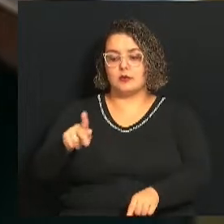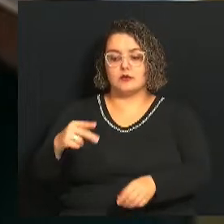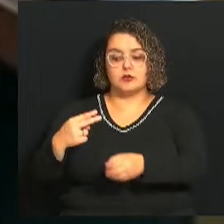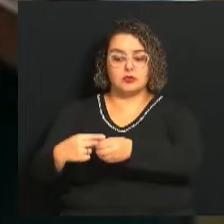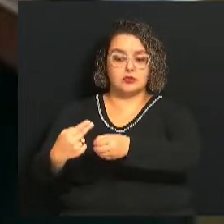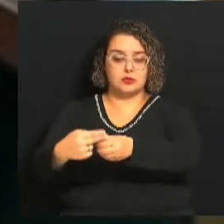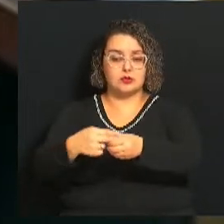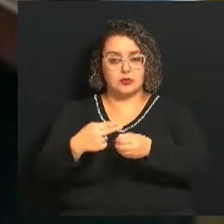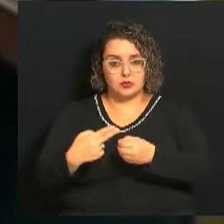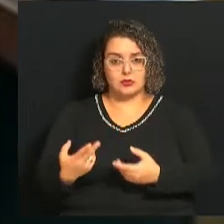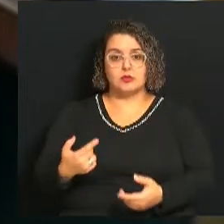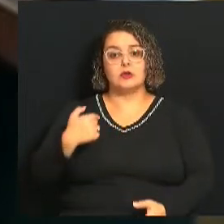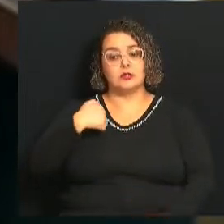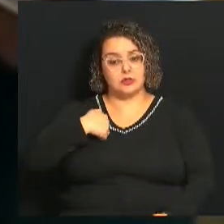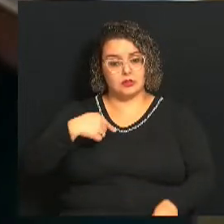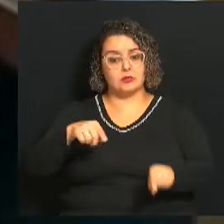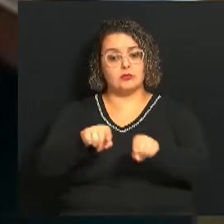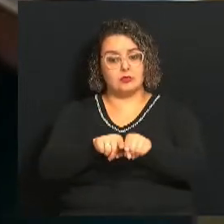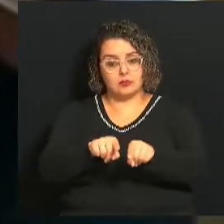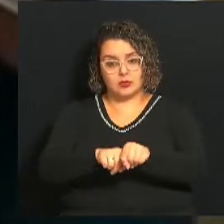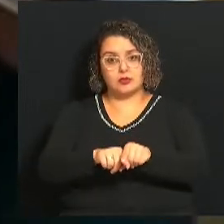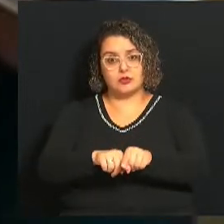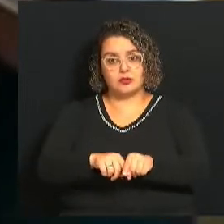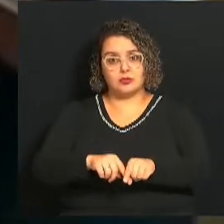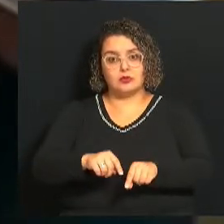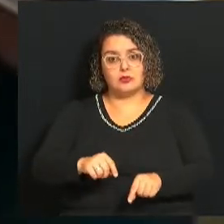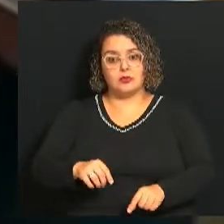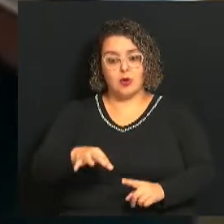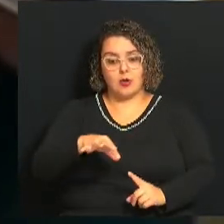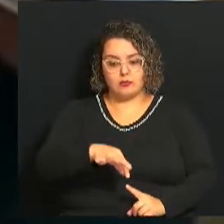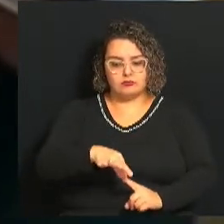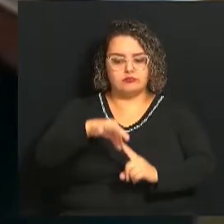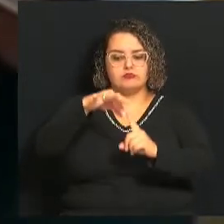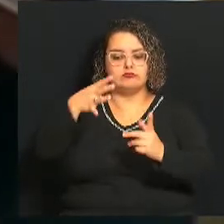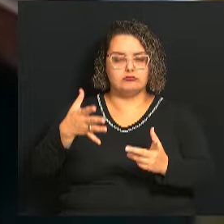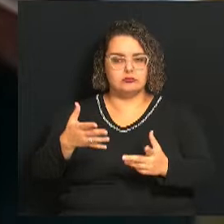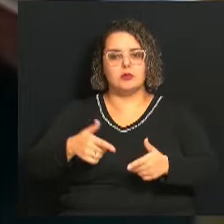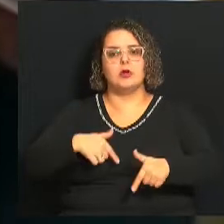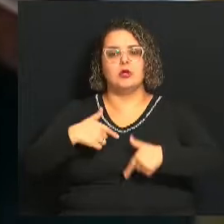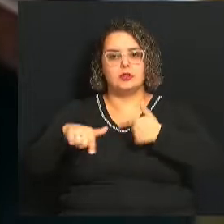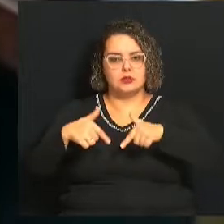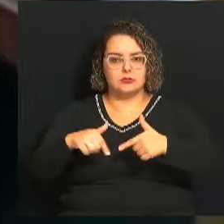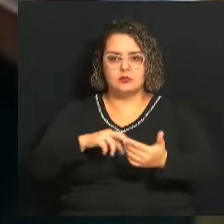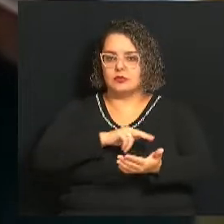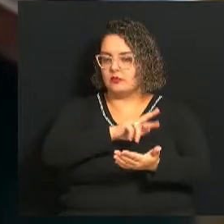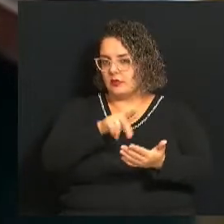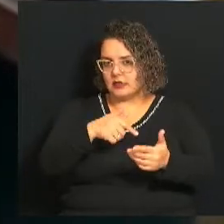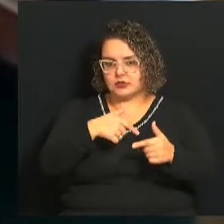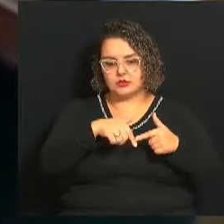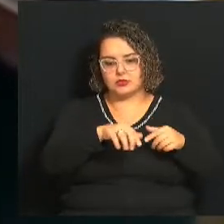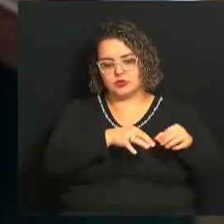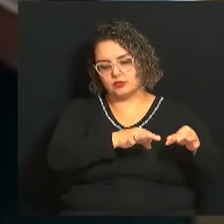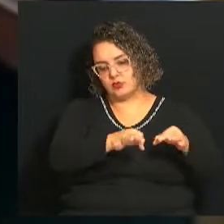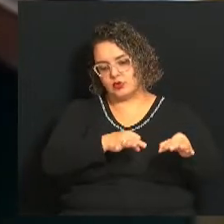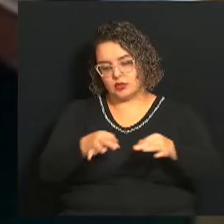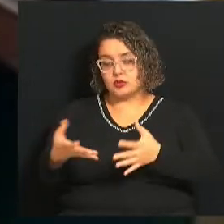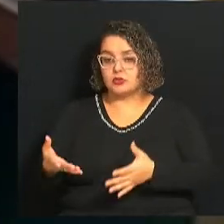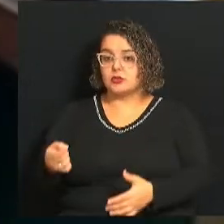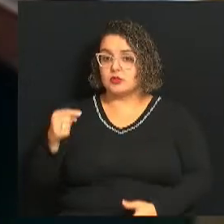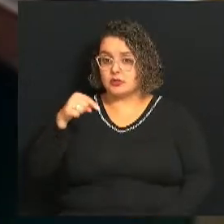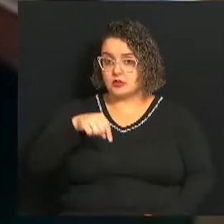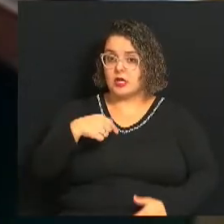com que eu também tive o privilégio de trabalhar em vários projetos. Esse